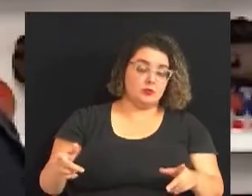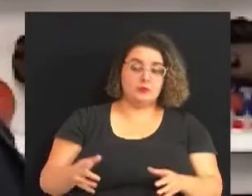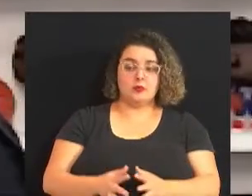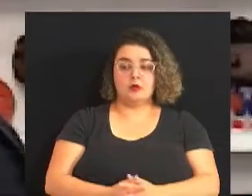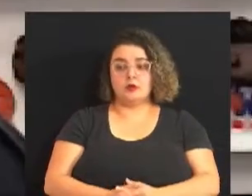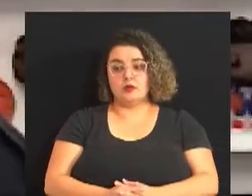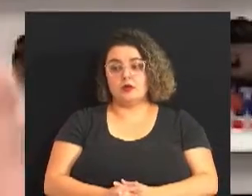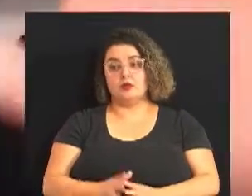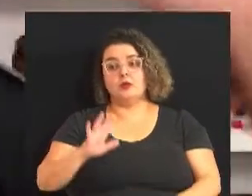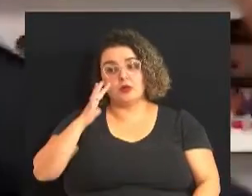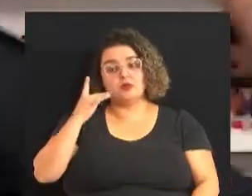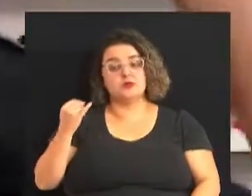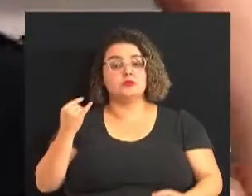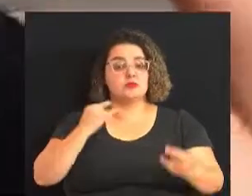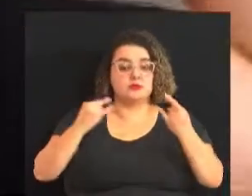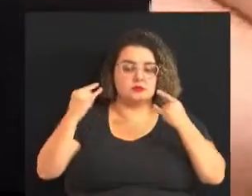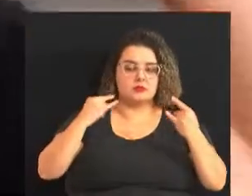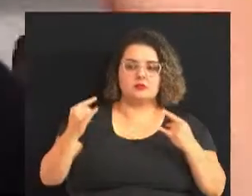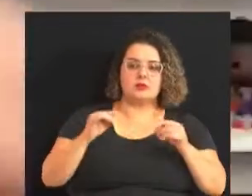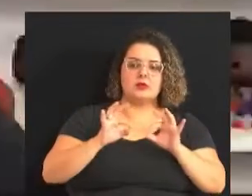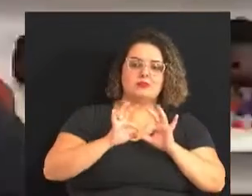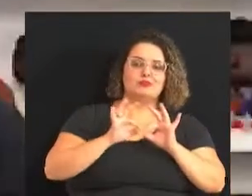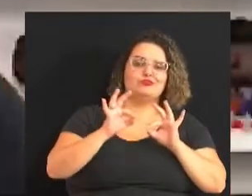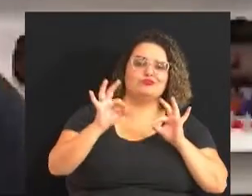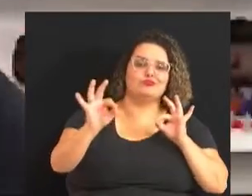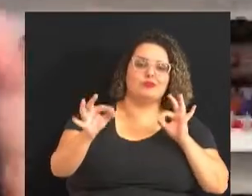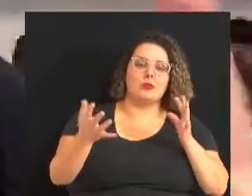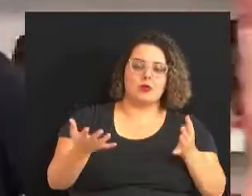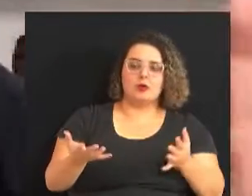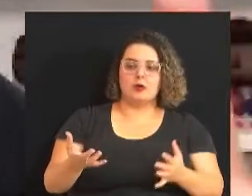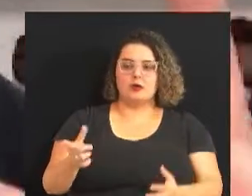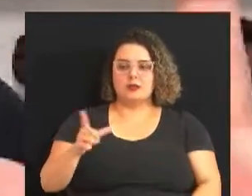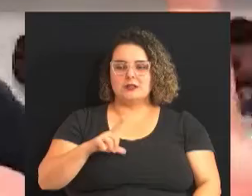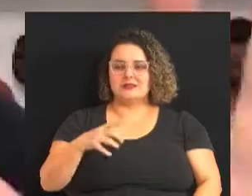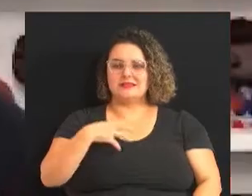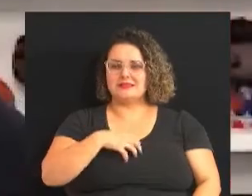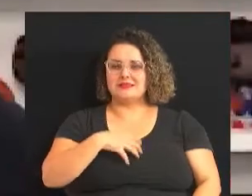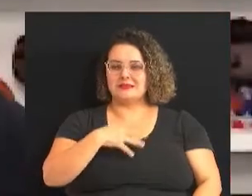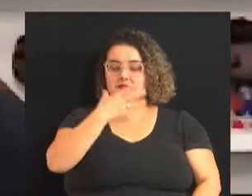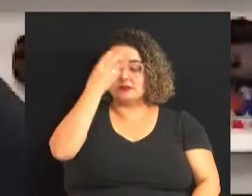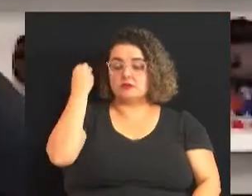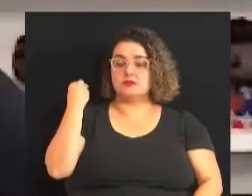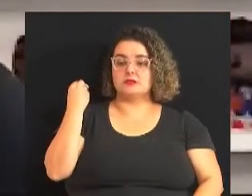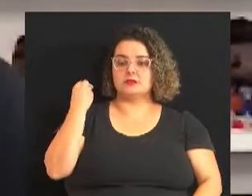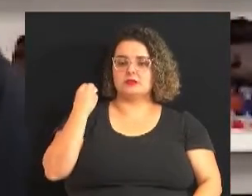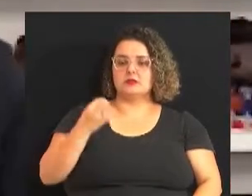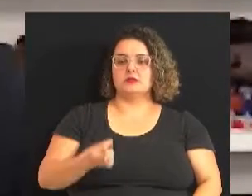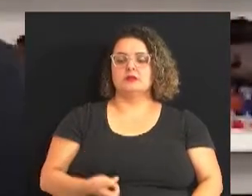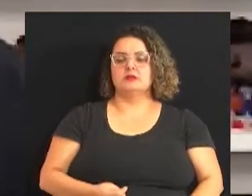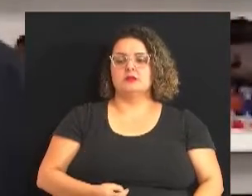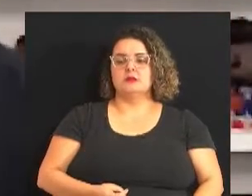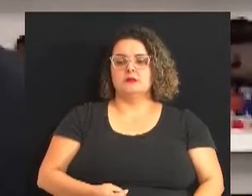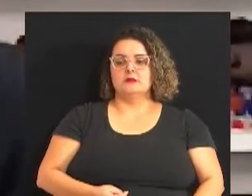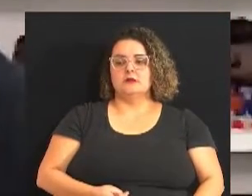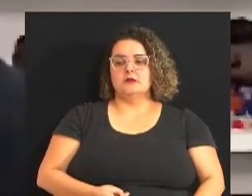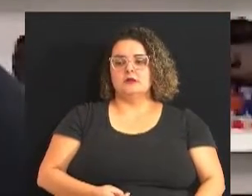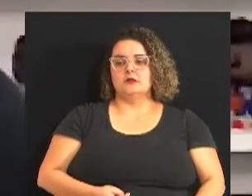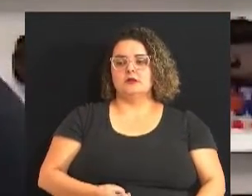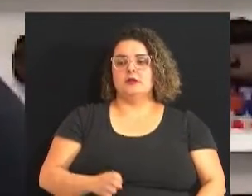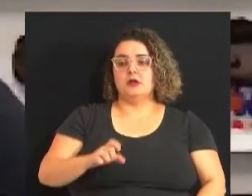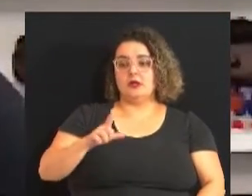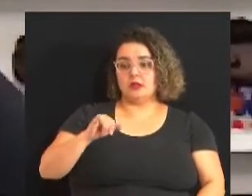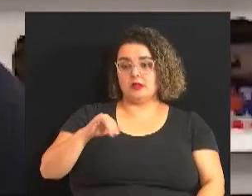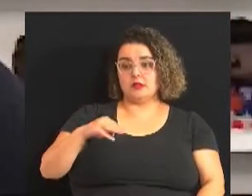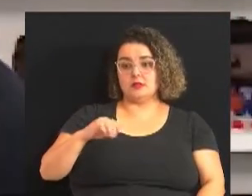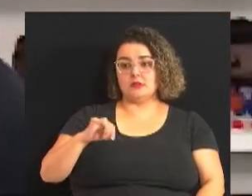como ela dá um espaçamento maior, a gente tem essa sensação de esquecimento. a eliminatórias da Copa do Mundo,